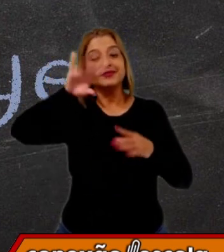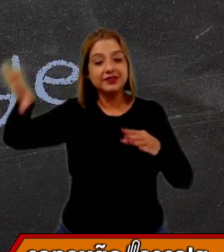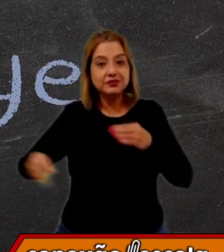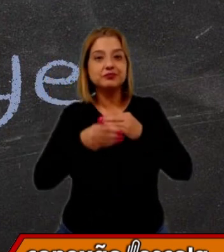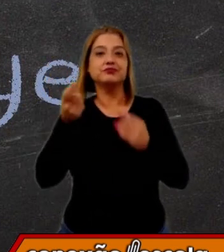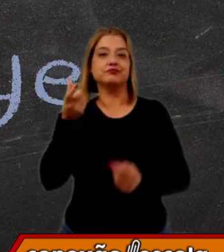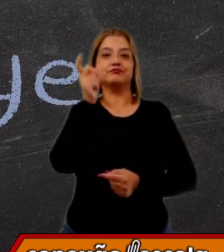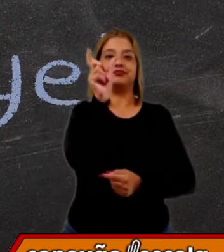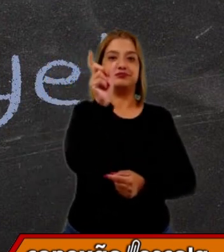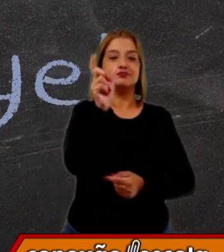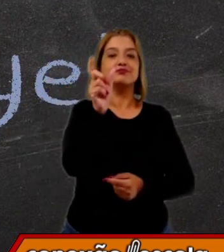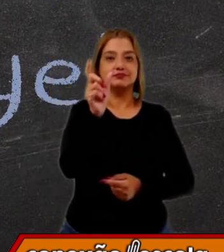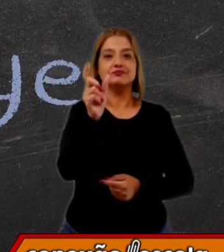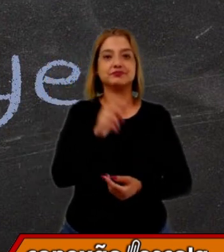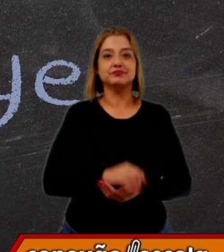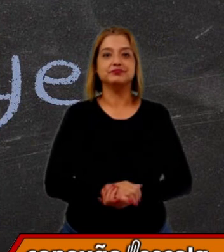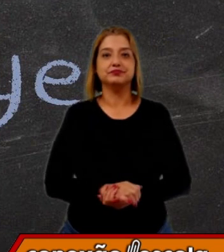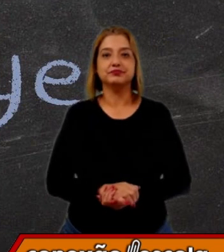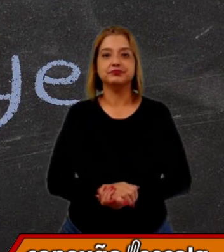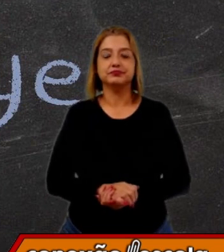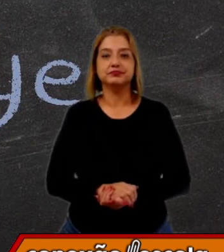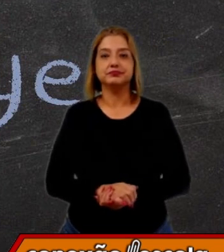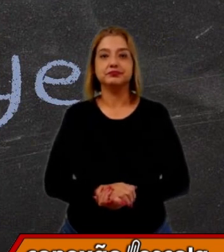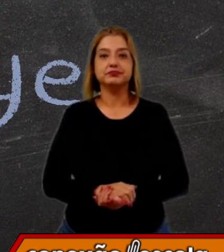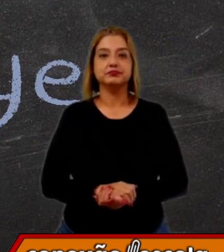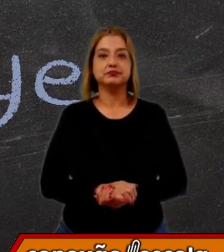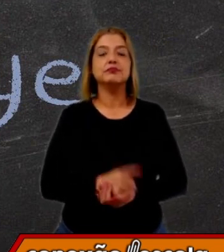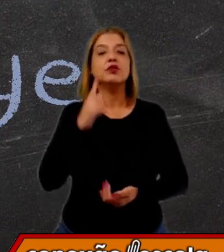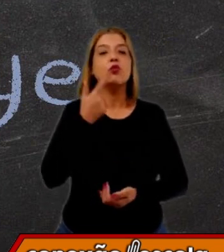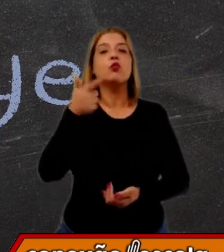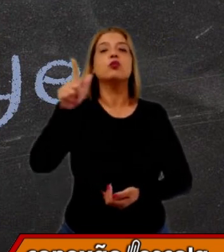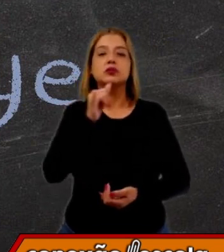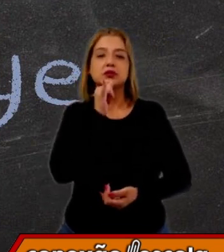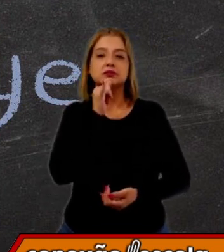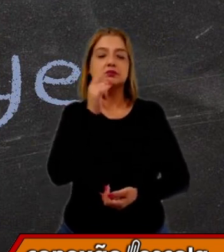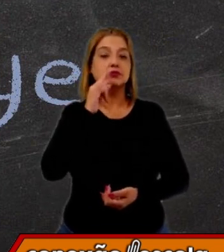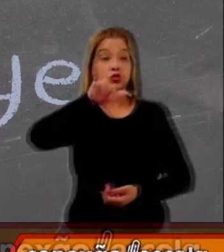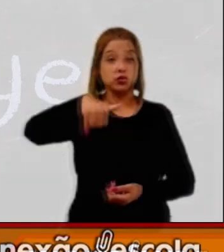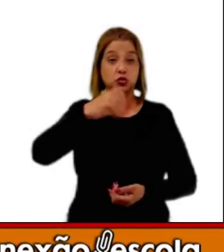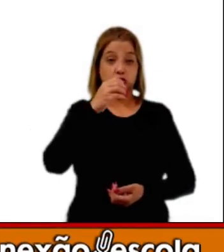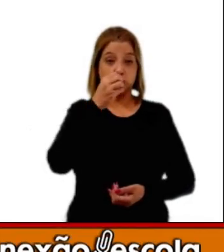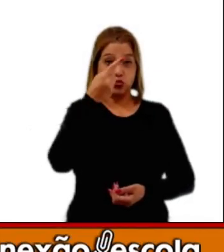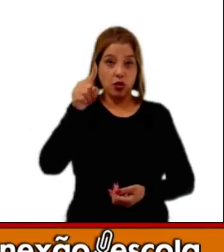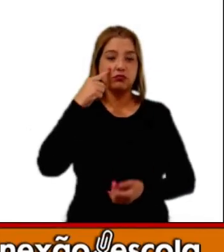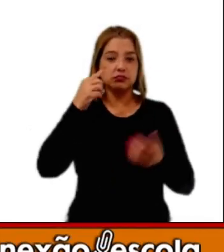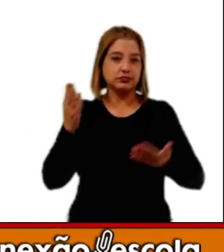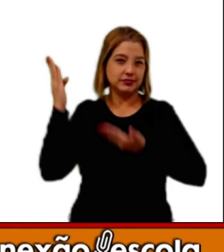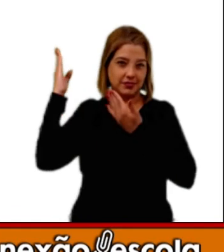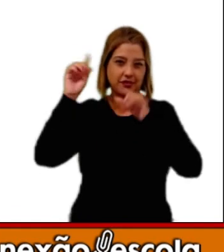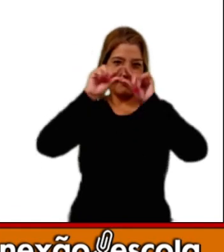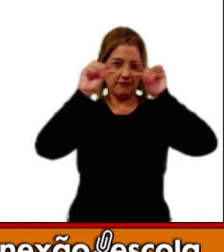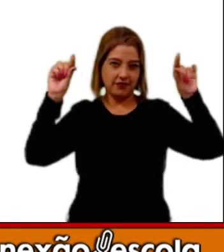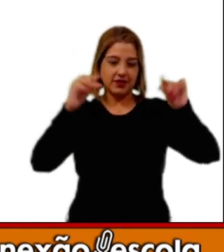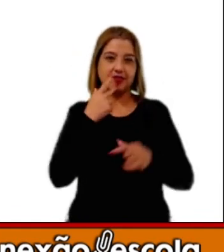conectivo de adição certo bom próximo exemplo nós temos João Story Dom